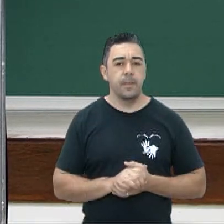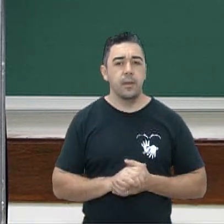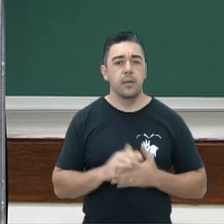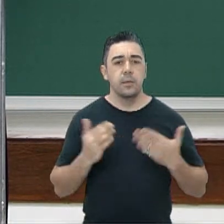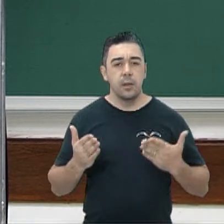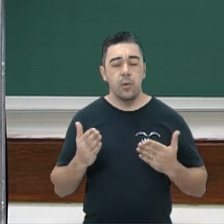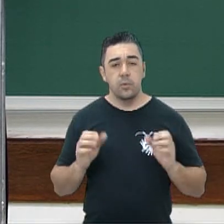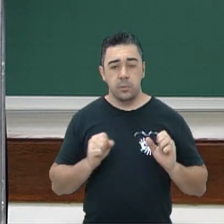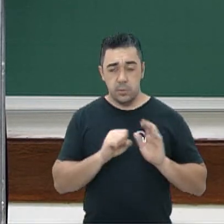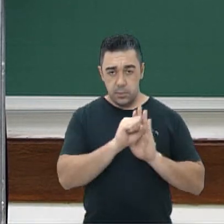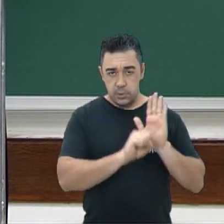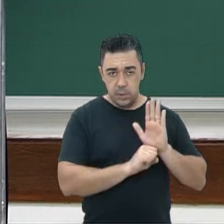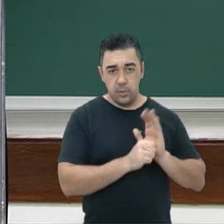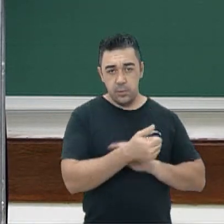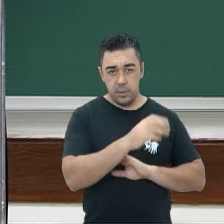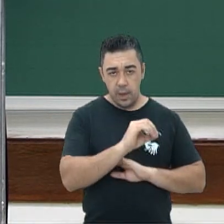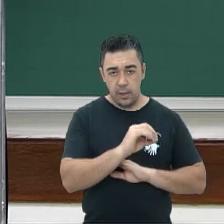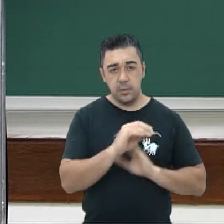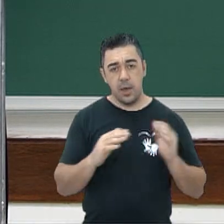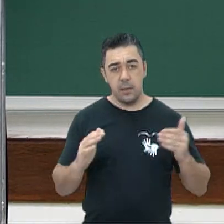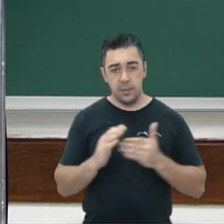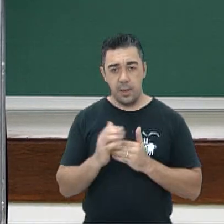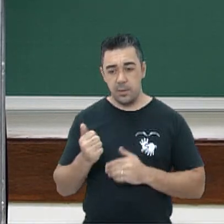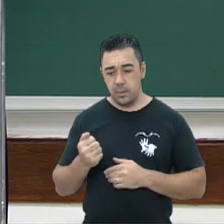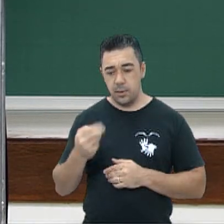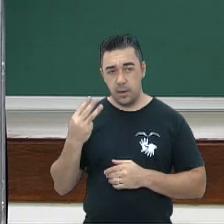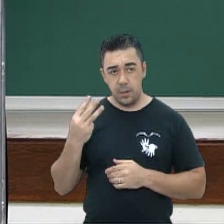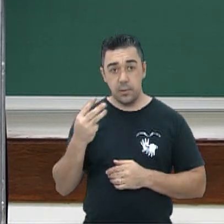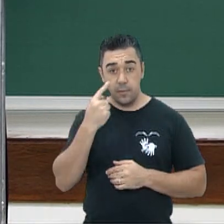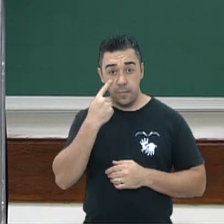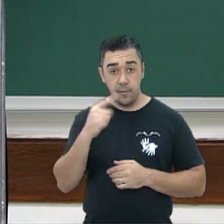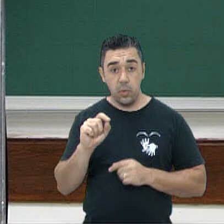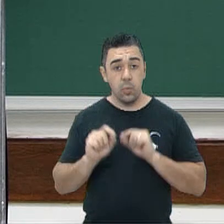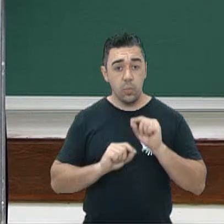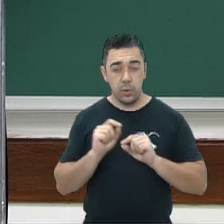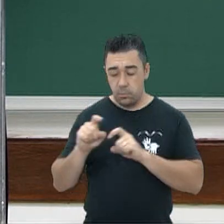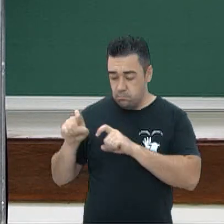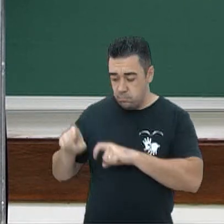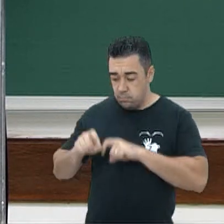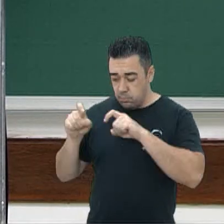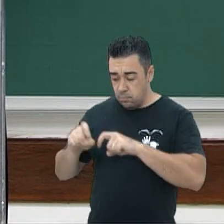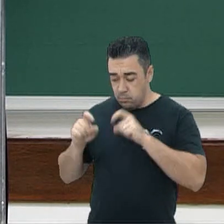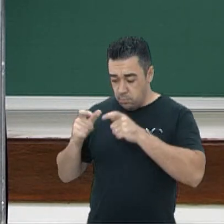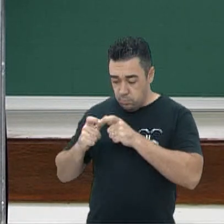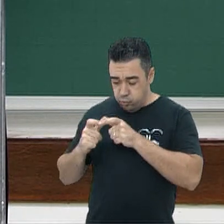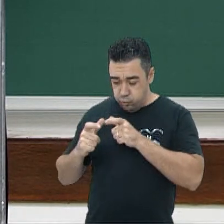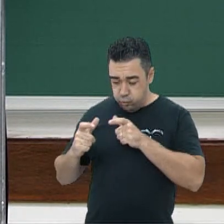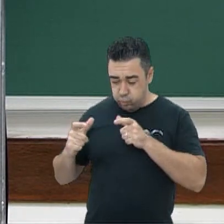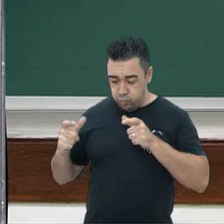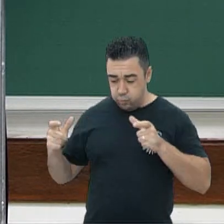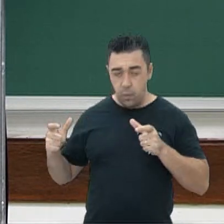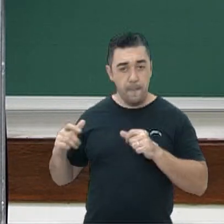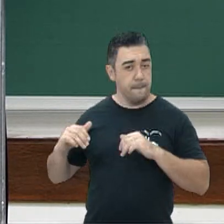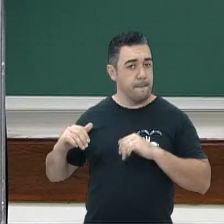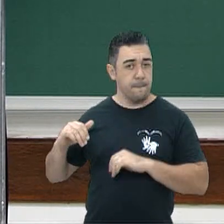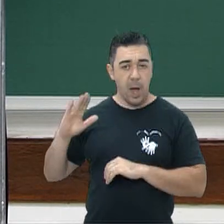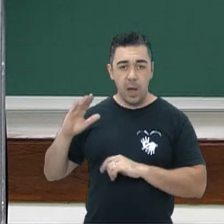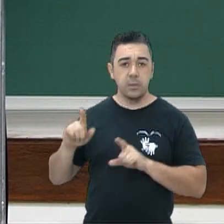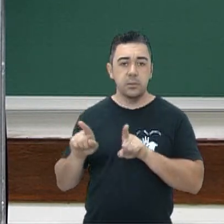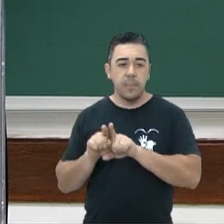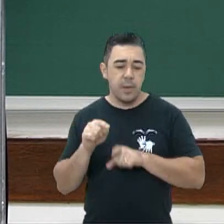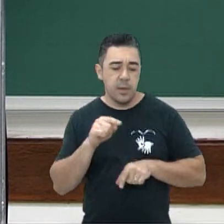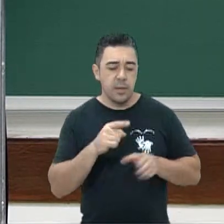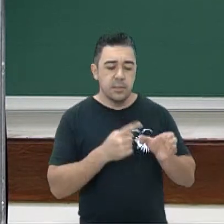os séculos 10 e 13, a gente viu, né, que o plantio, as novas técnicas de plantio, o crescimento das cidades,